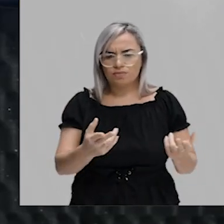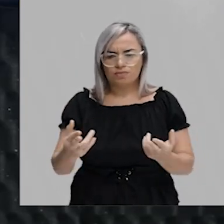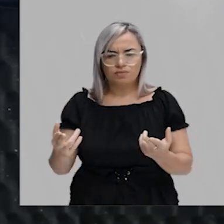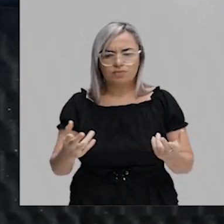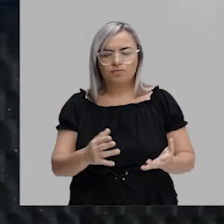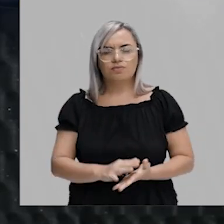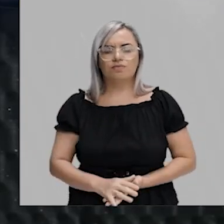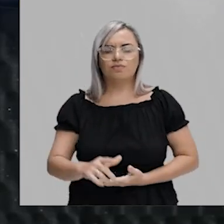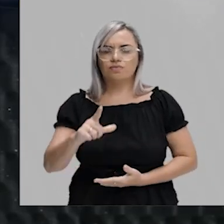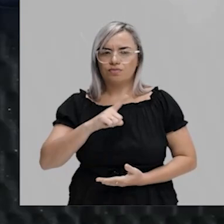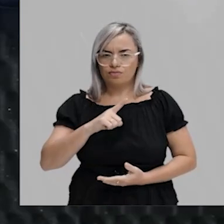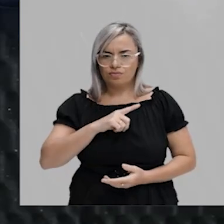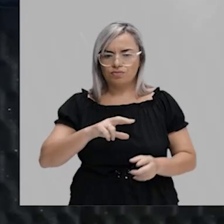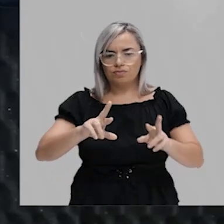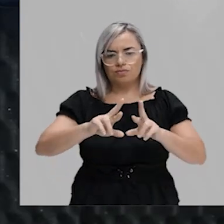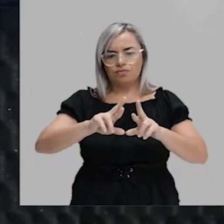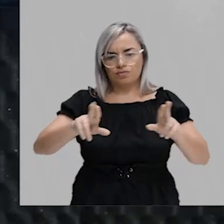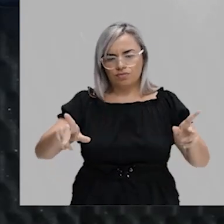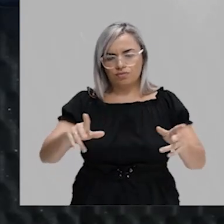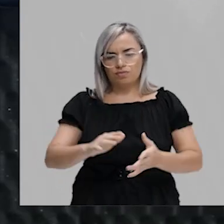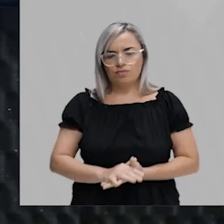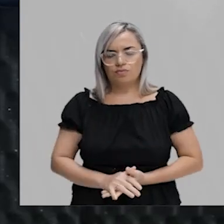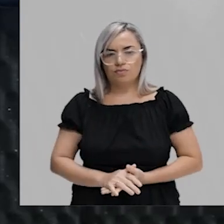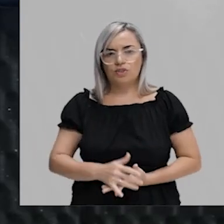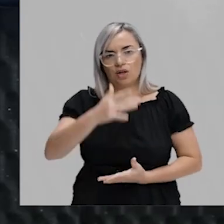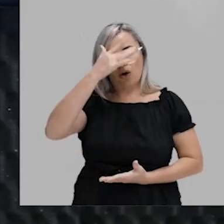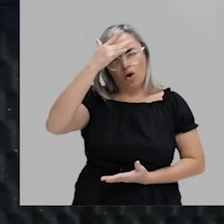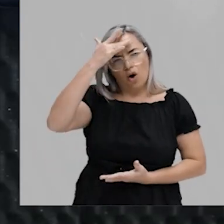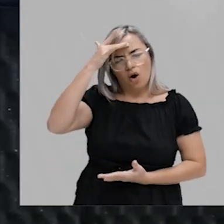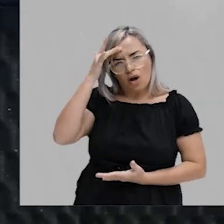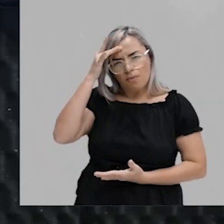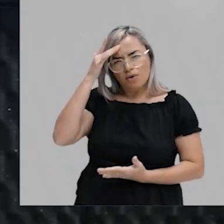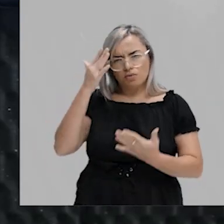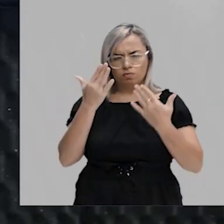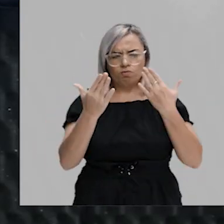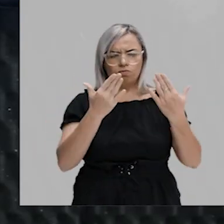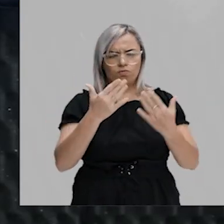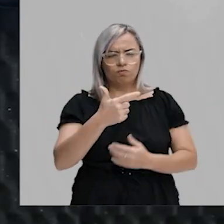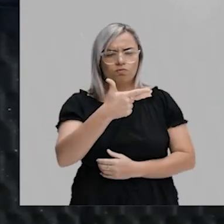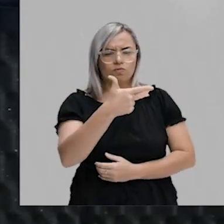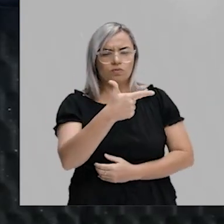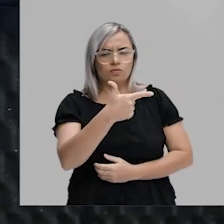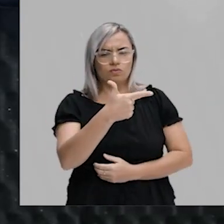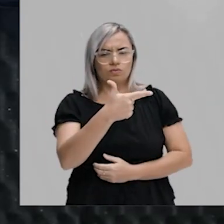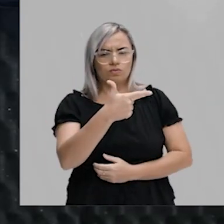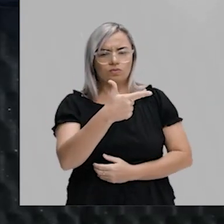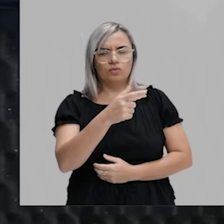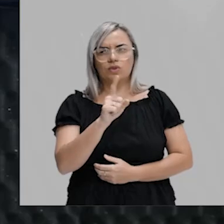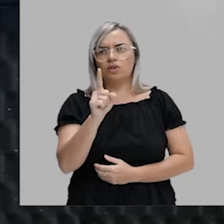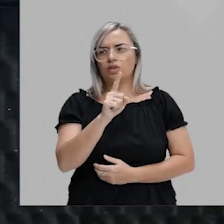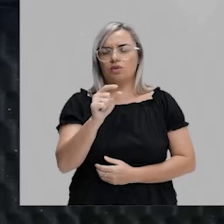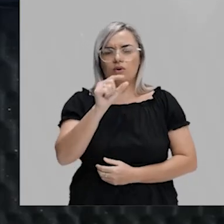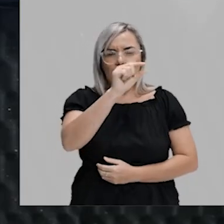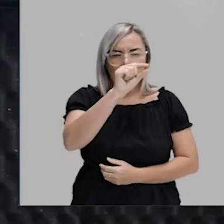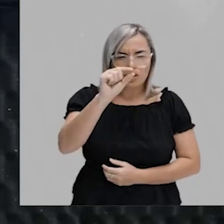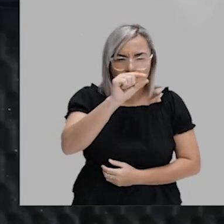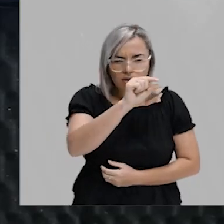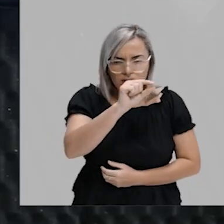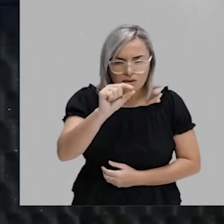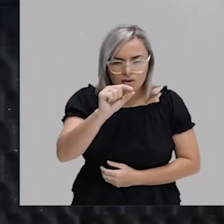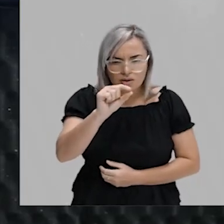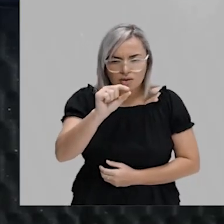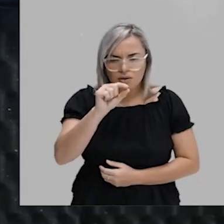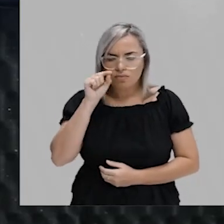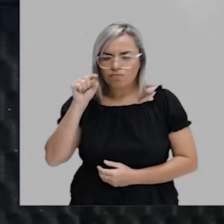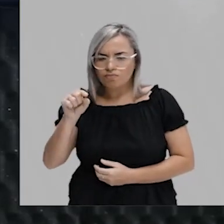que tem uma diferença, né? Eu olho para o indivíduo 2, ó, essa barrinha aqui, eu não vou encontrar aqui na mancha do sangue que foi encontrado